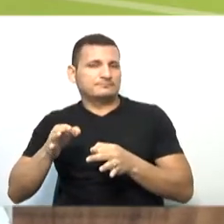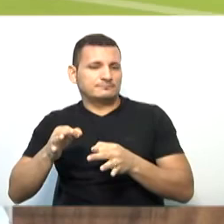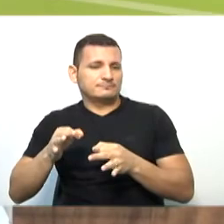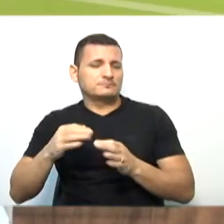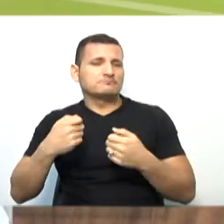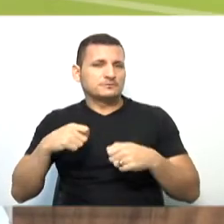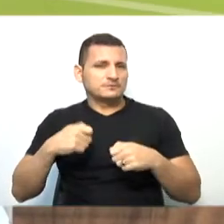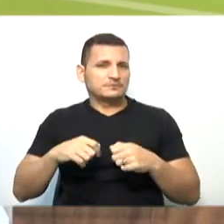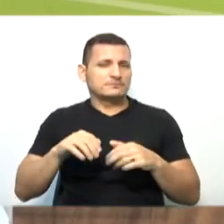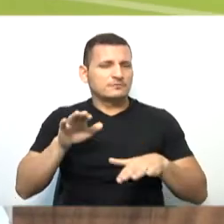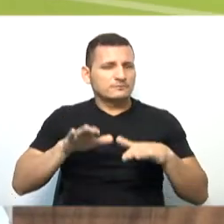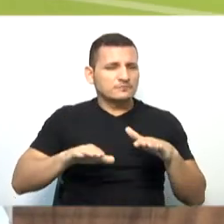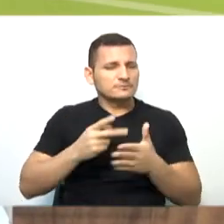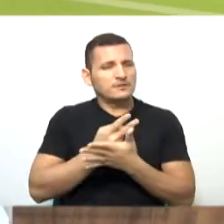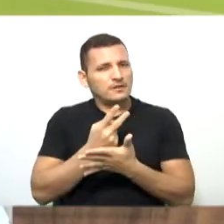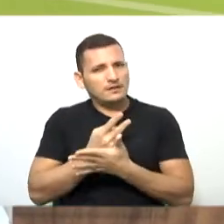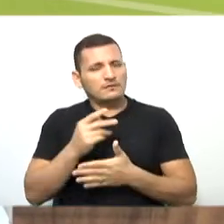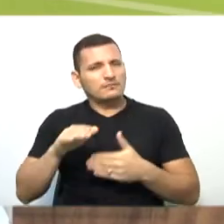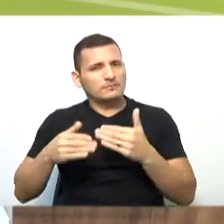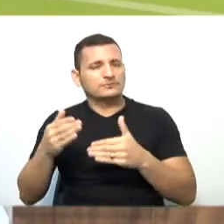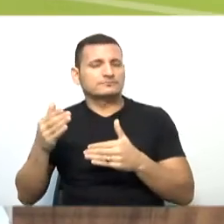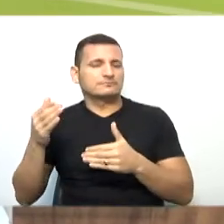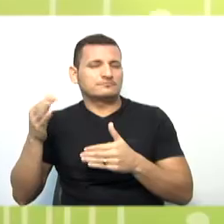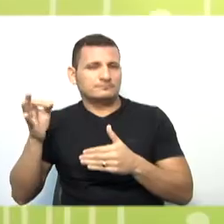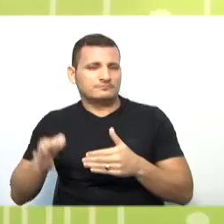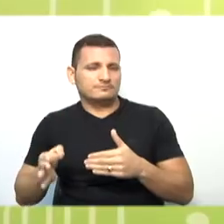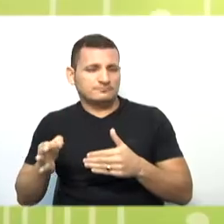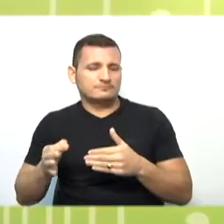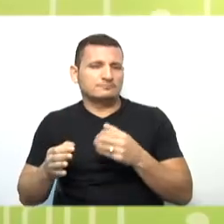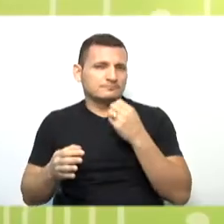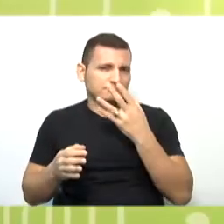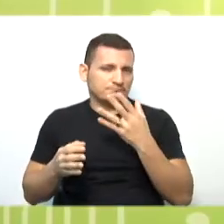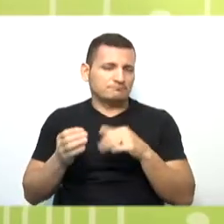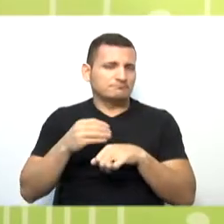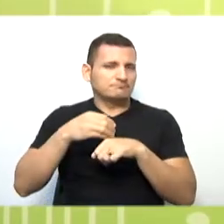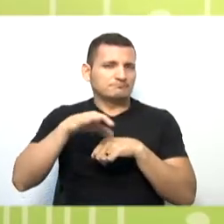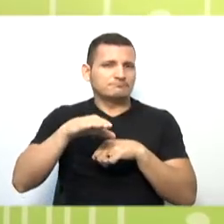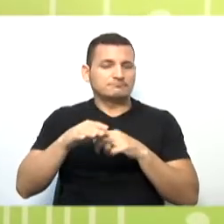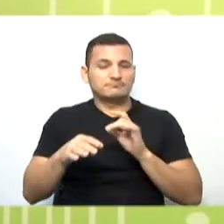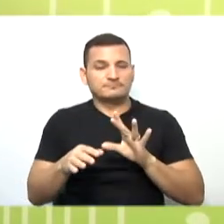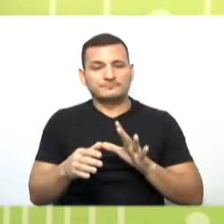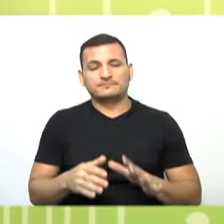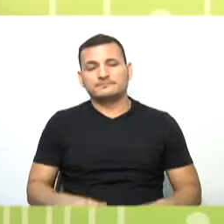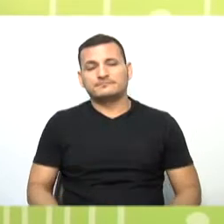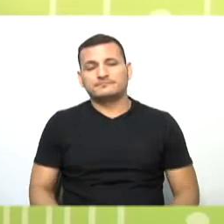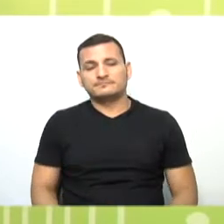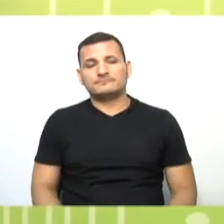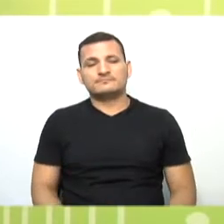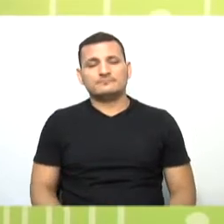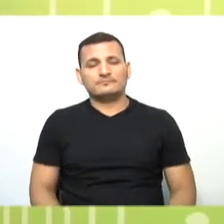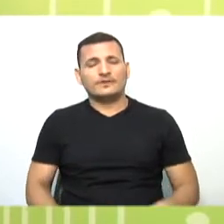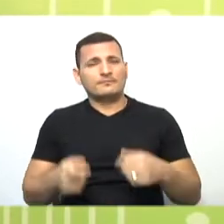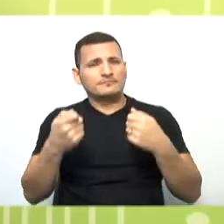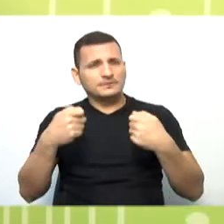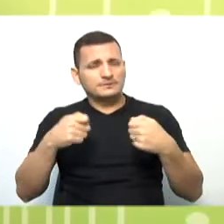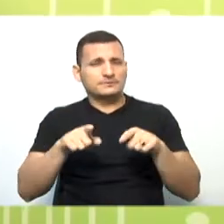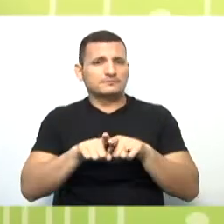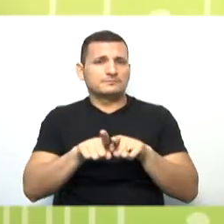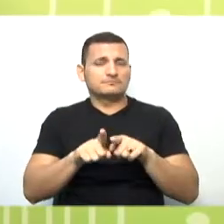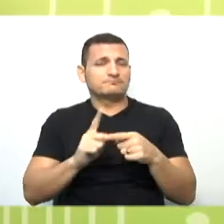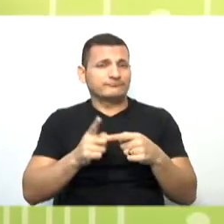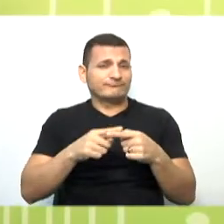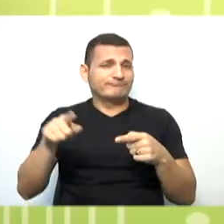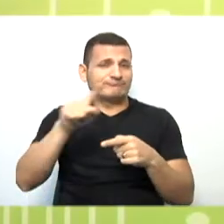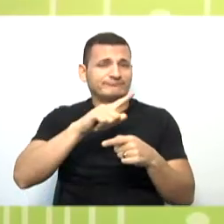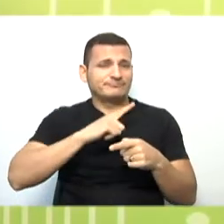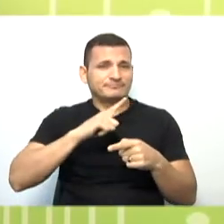é fundamental você fazer um pouco das coisas erradas para poder fazer o que é certo. Acho que fica essa dica aí. Precisa justamente porque você está aprendendo. Aprendendo,